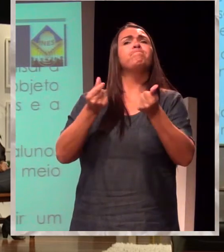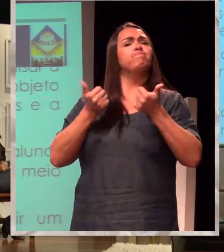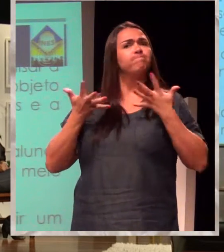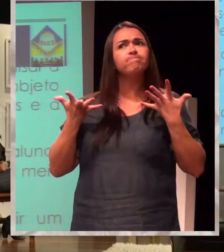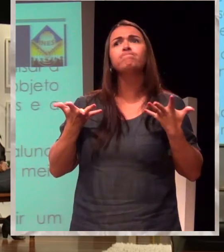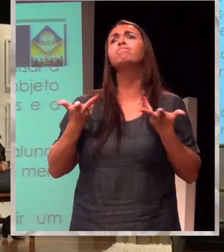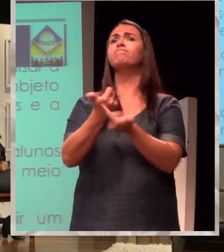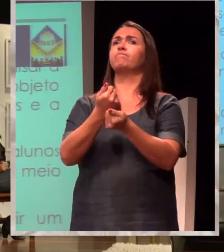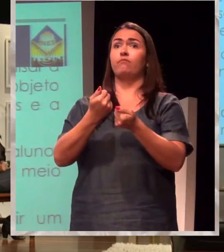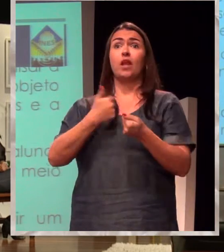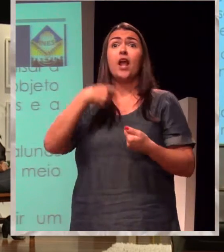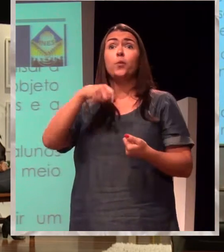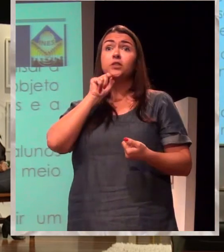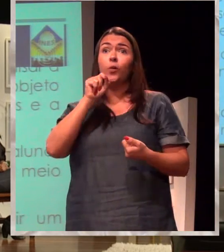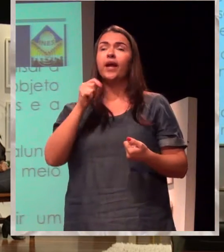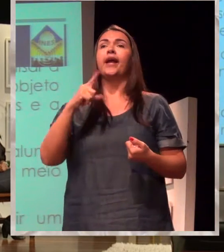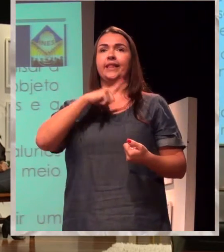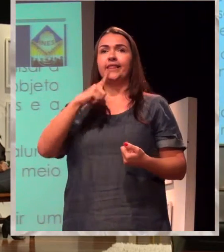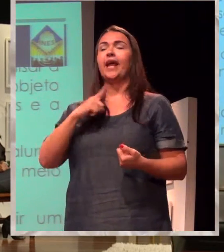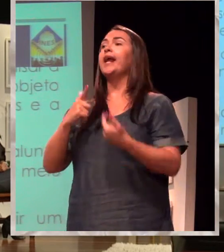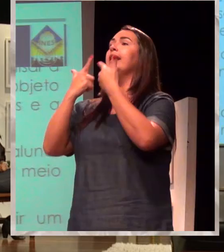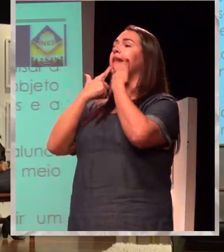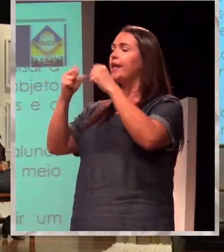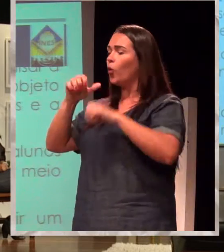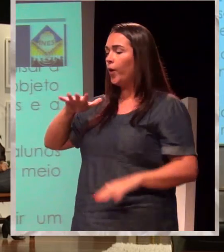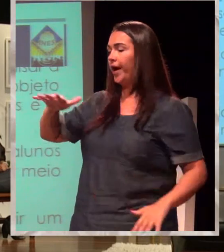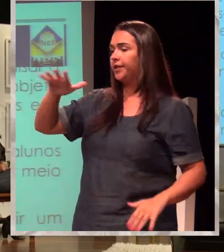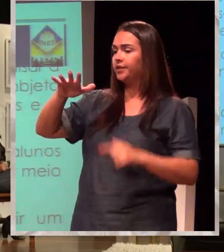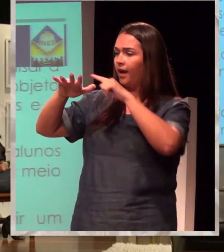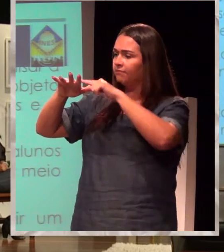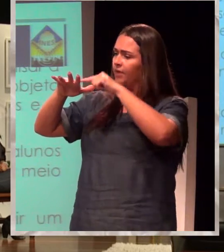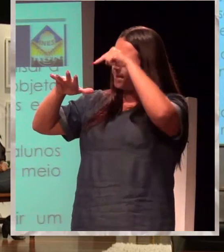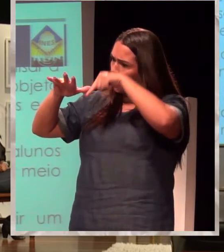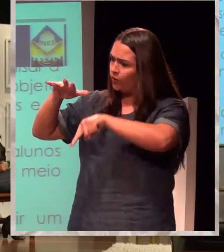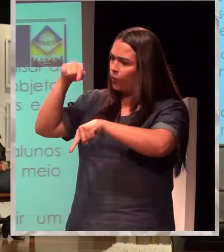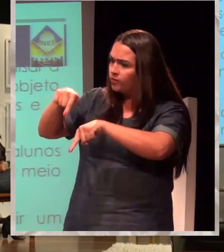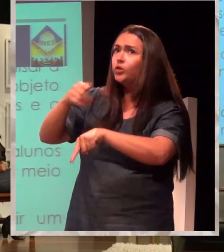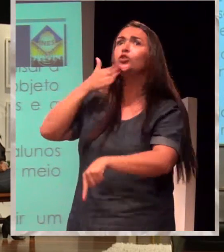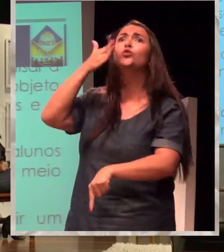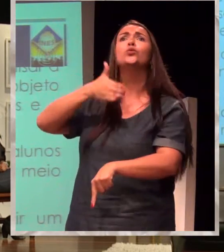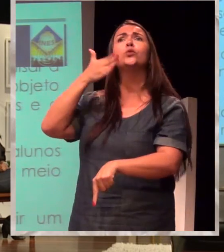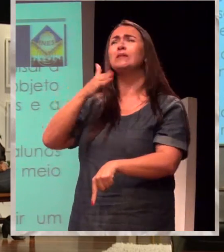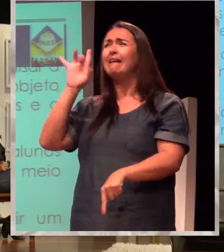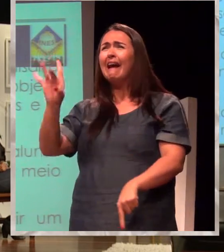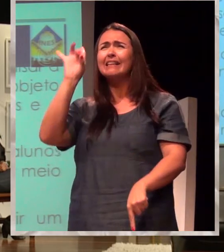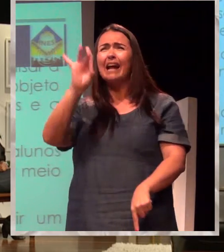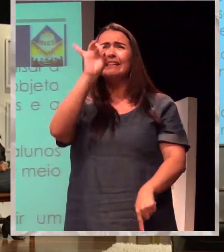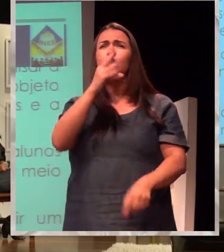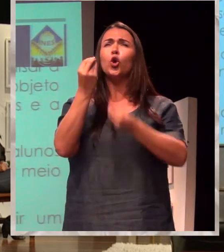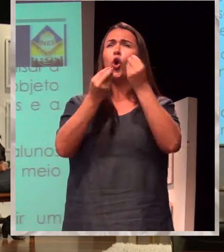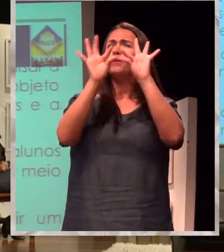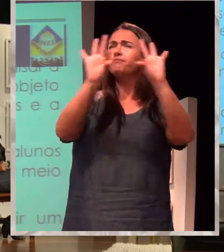passar da superfície linguística para um objeto discursivo. Então, é uma análise minuciosa dos discursos,